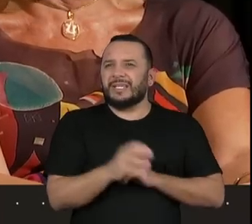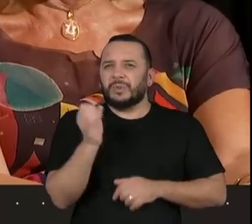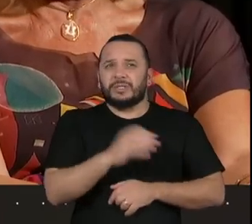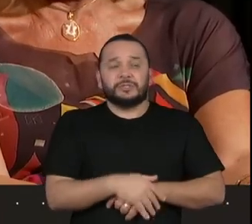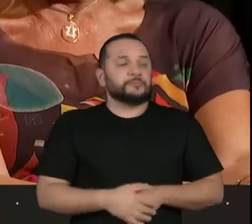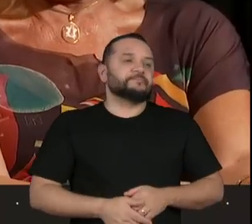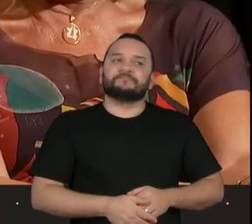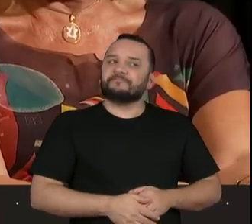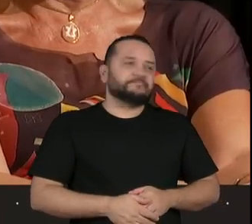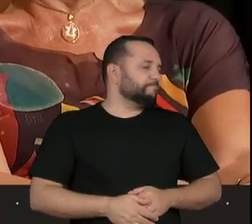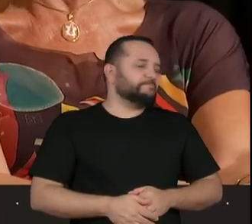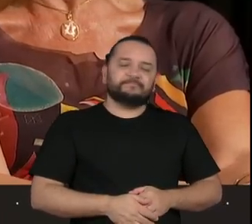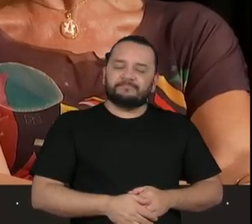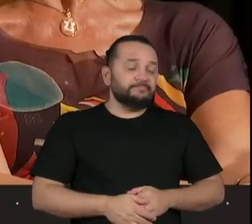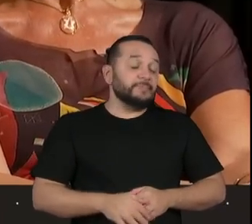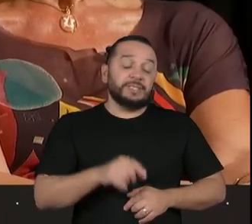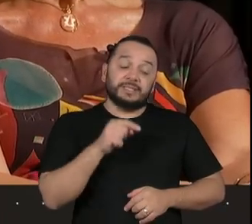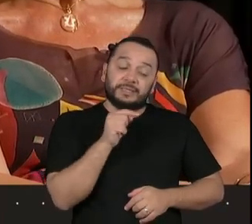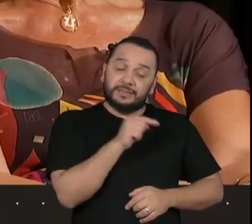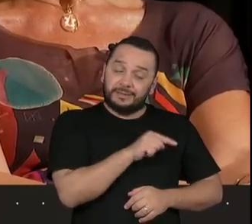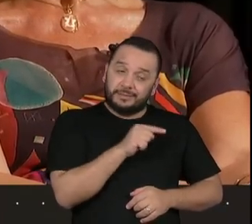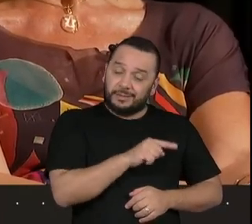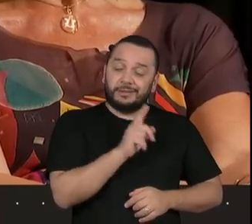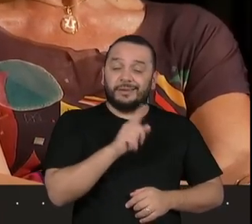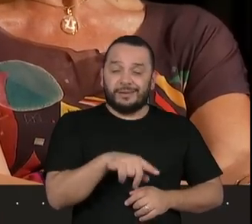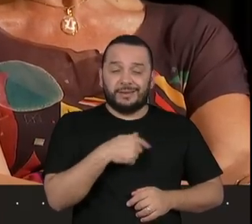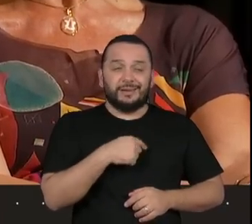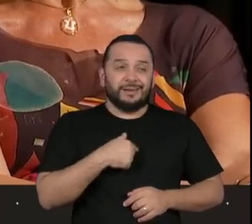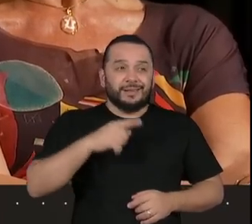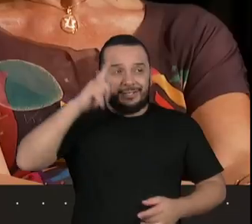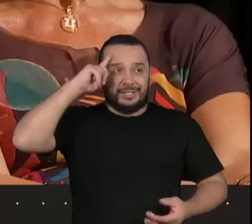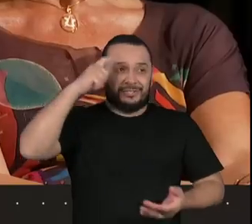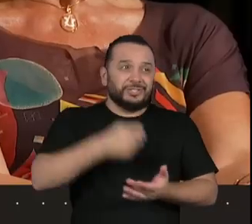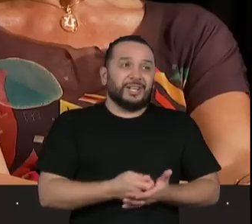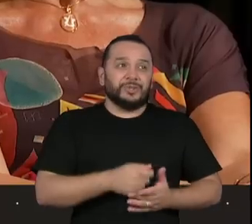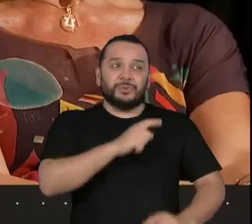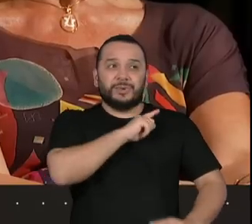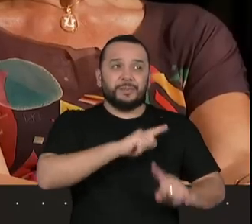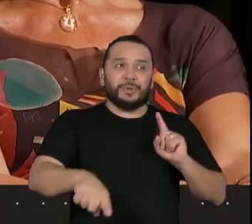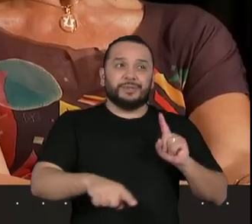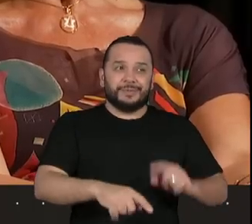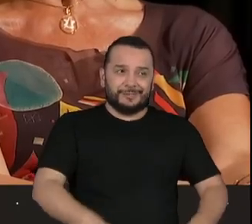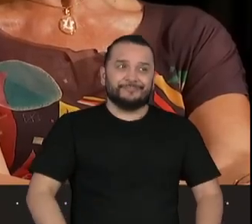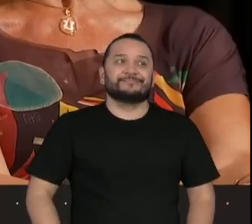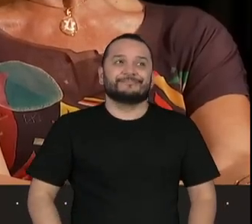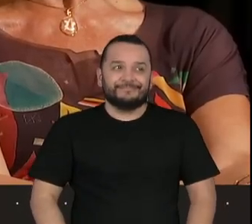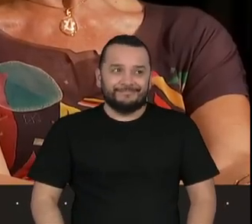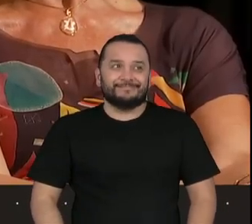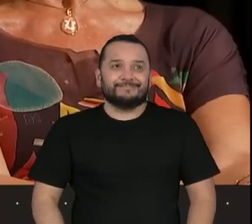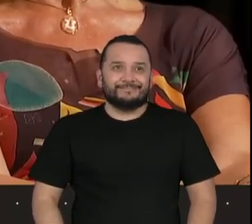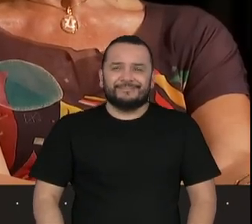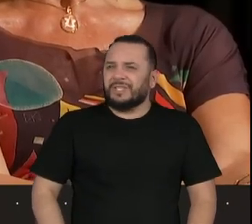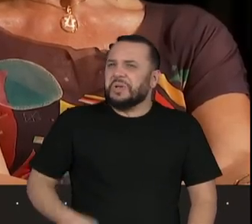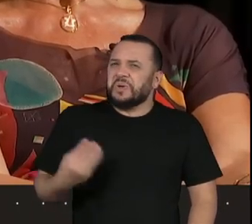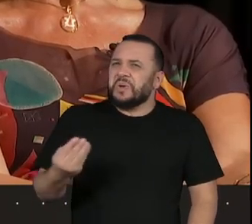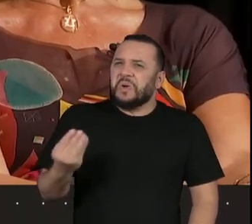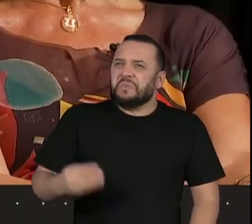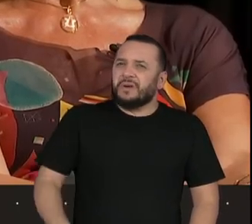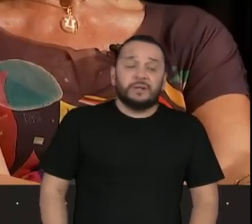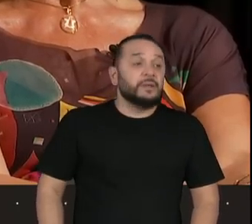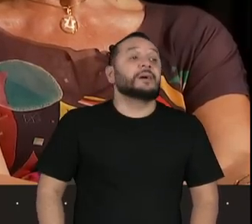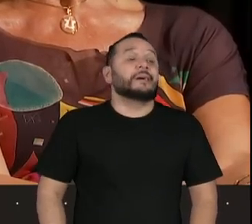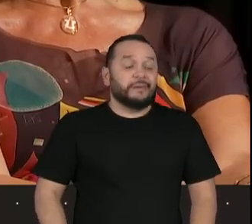falei, não, Ítala, isso é o Brasil que ninguém pôde ler. Como? Eu falei, são todas